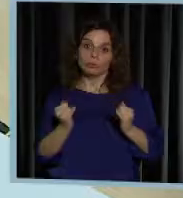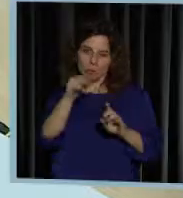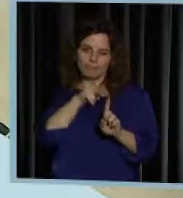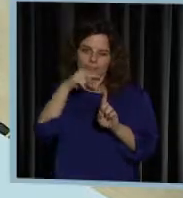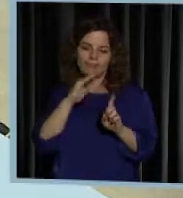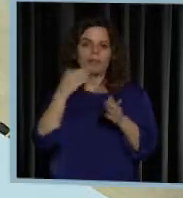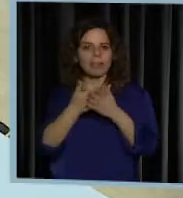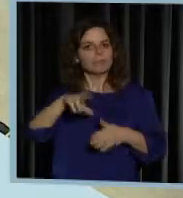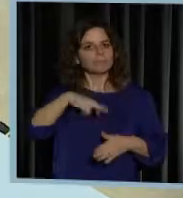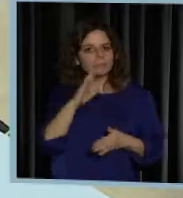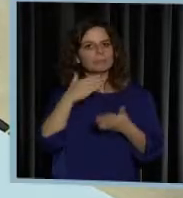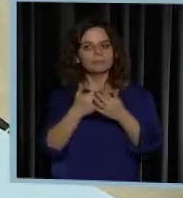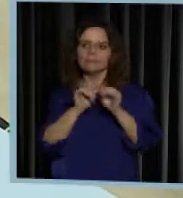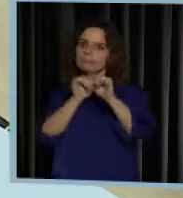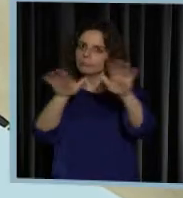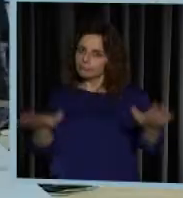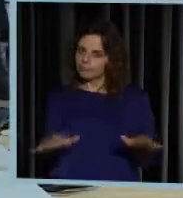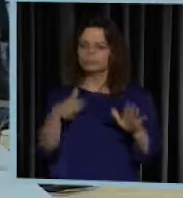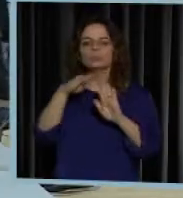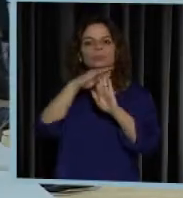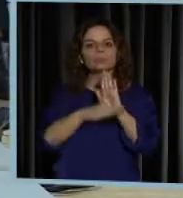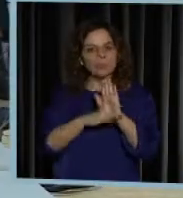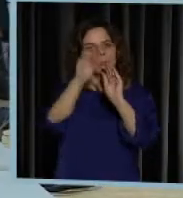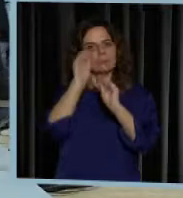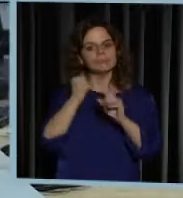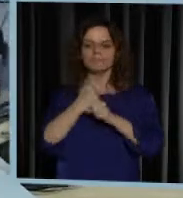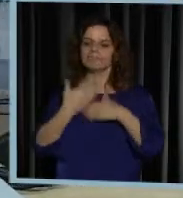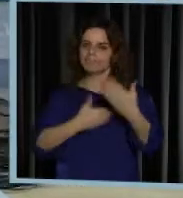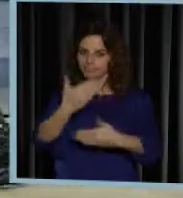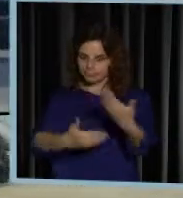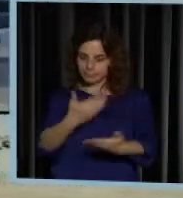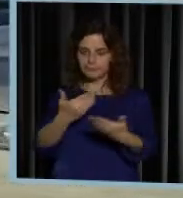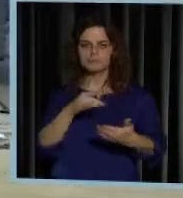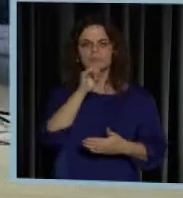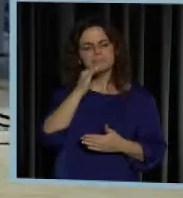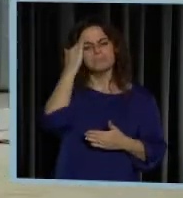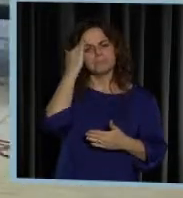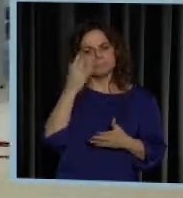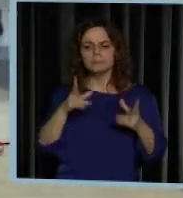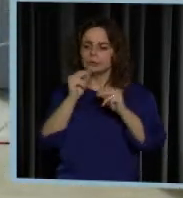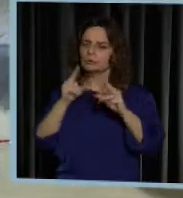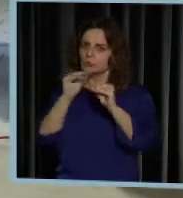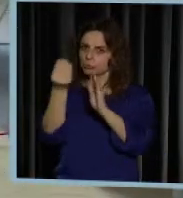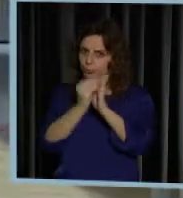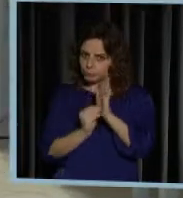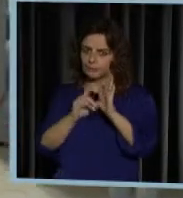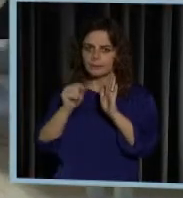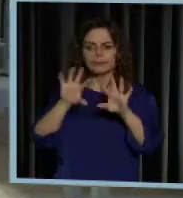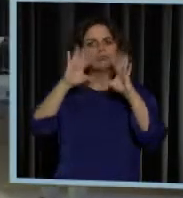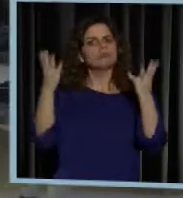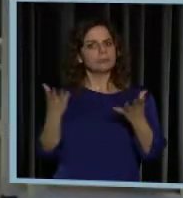que enriquecem e fomentam a concepção de um programa de formação dinâmico, com capacidade de renovação e